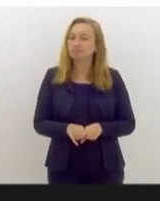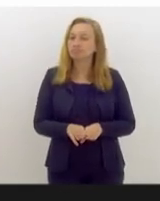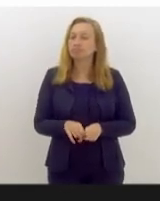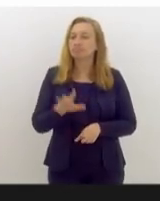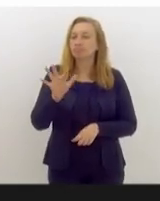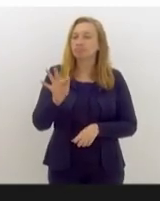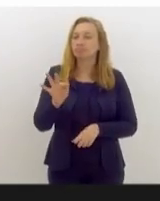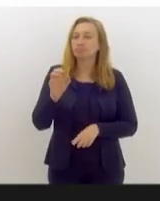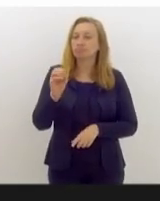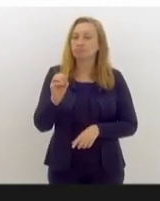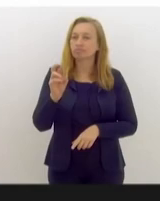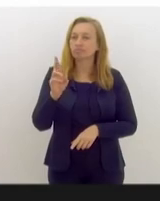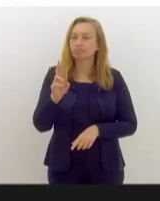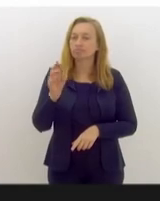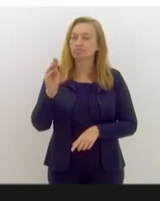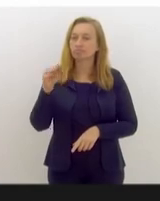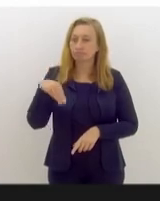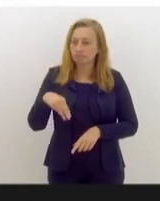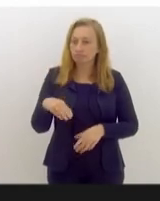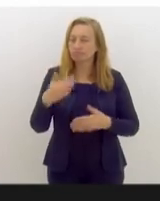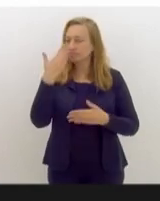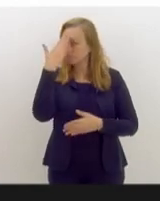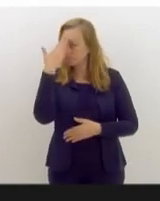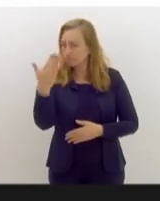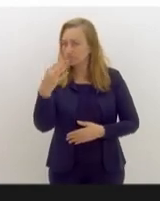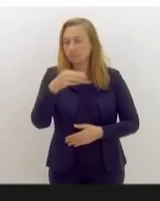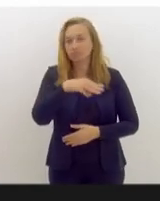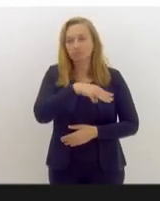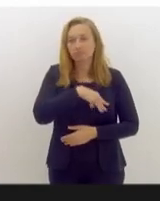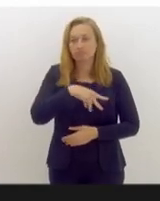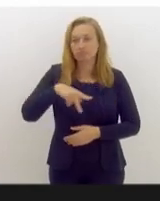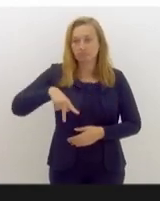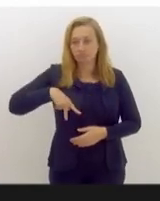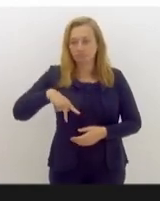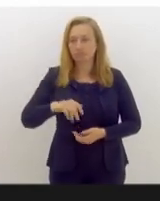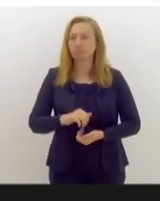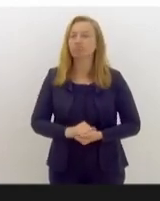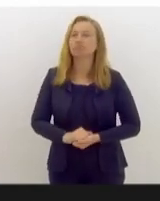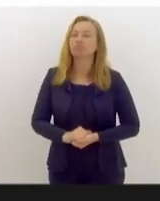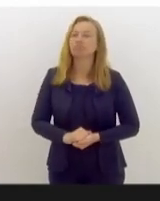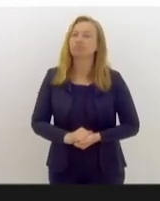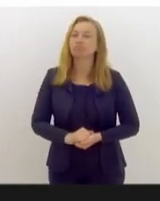fórum, de agradecer ao Ministério Público,